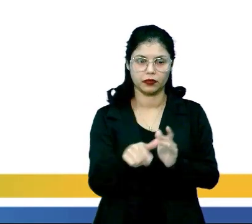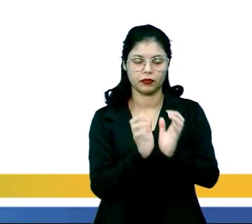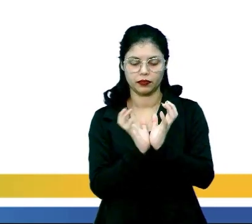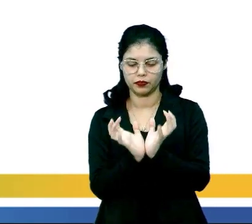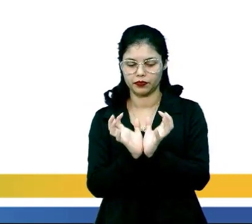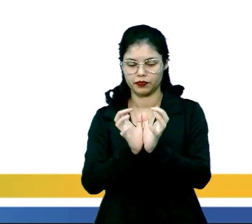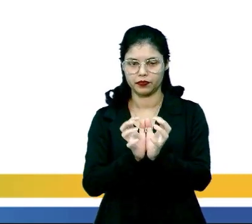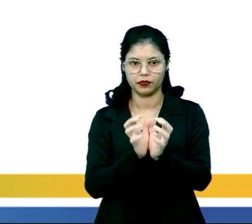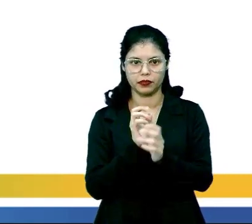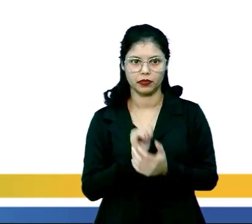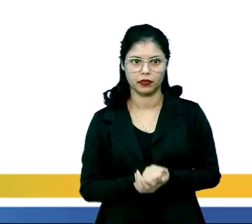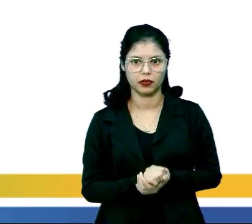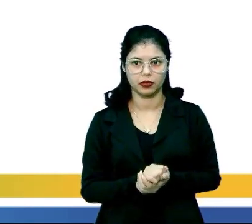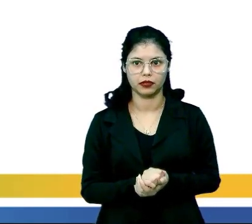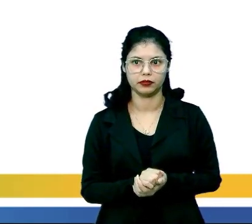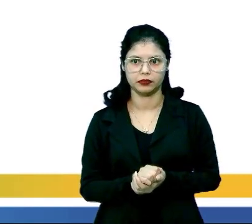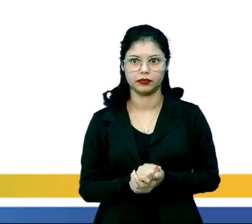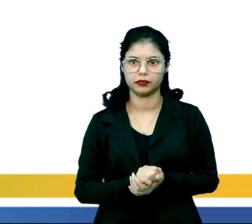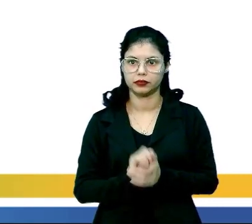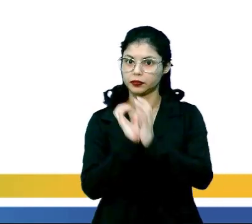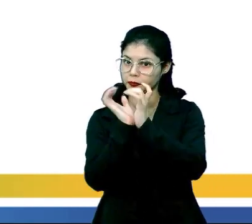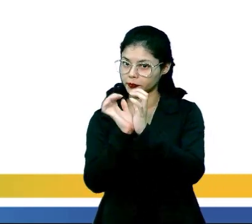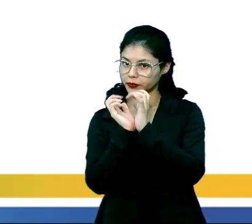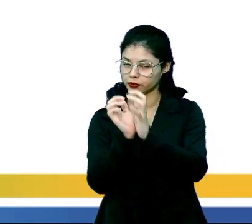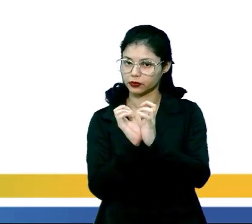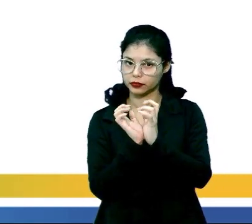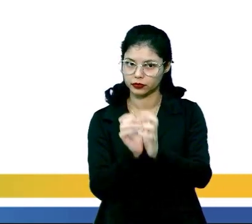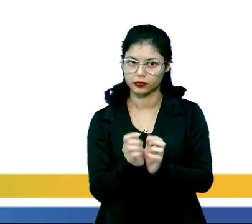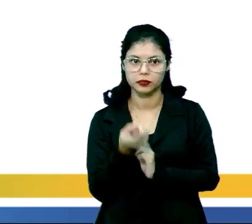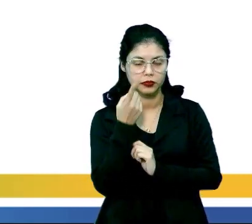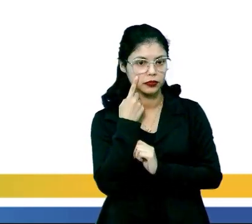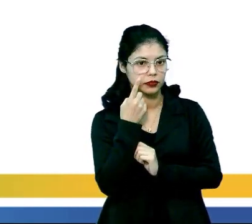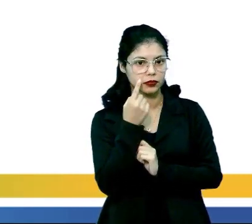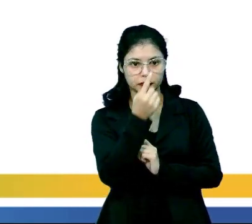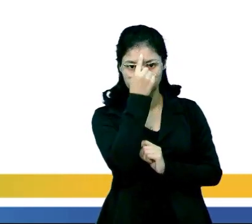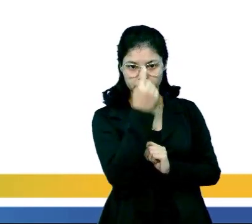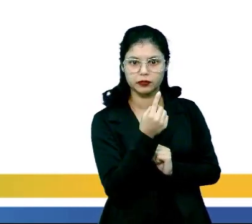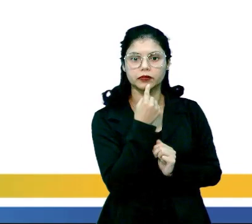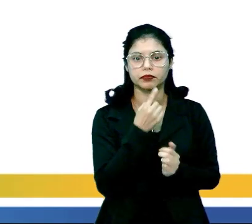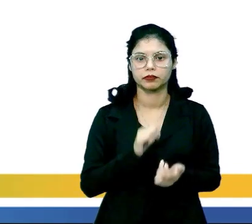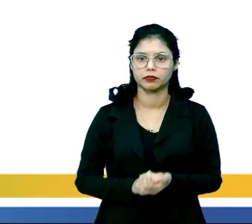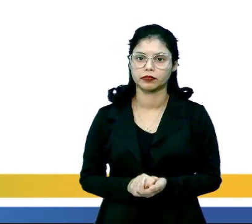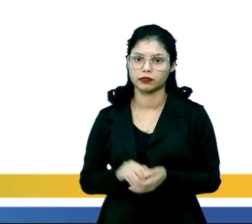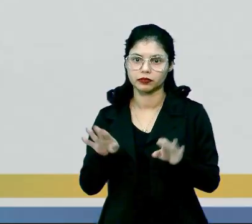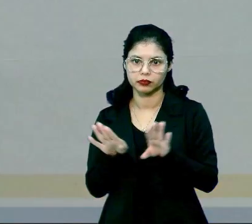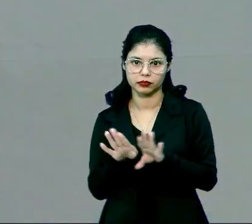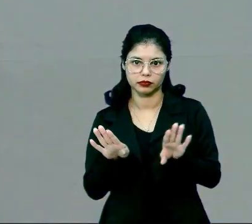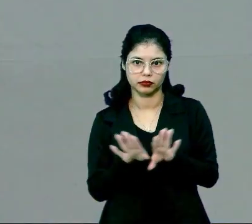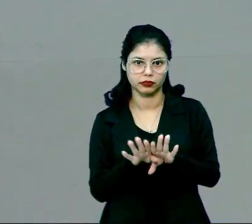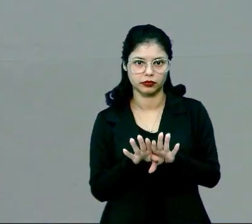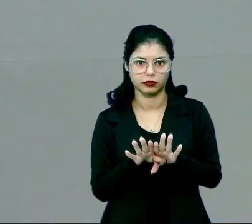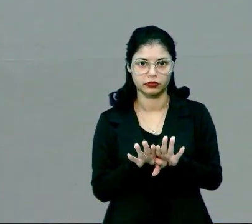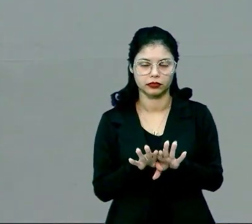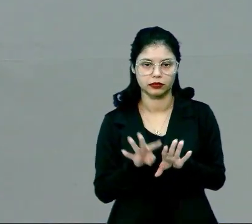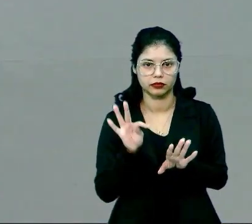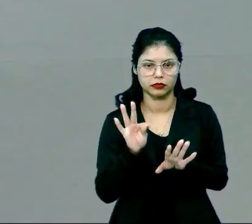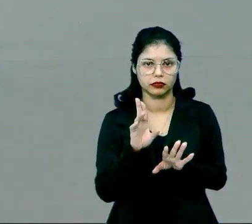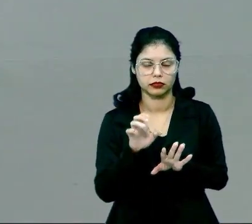apresenta as seguintes regiões: cérebro, como você pode ver aí na imagem, é também chamado